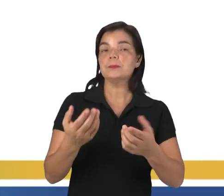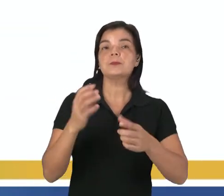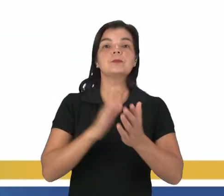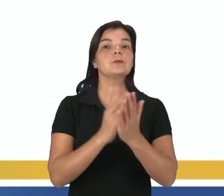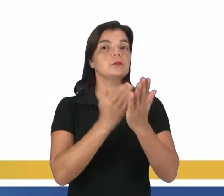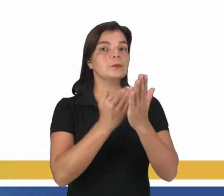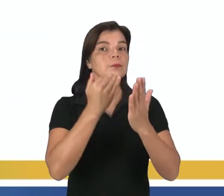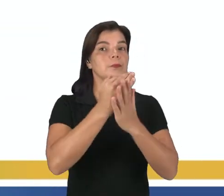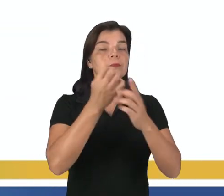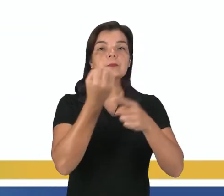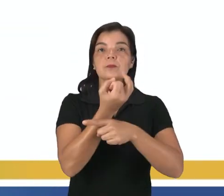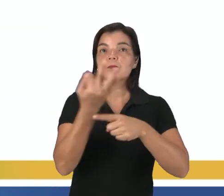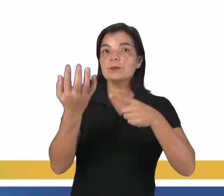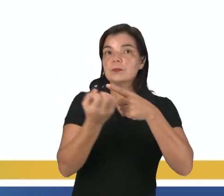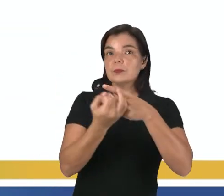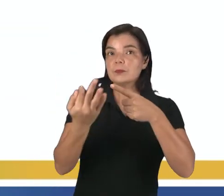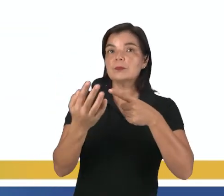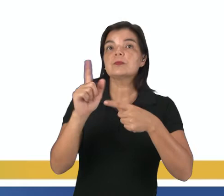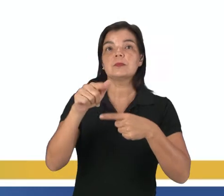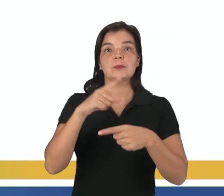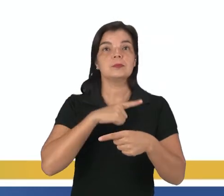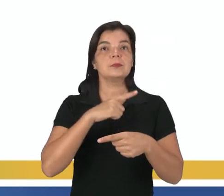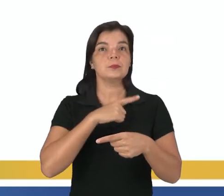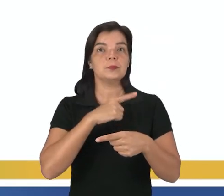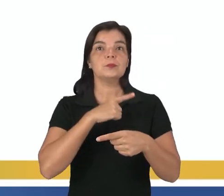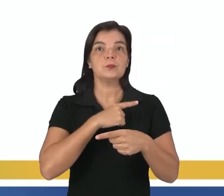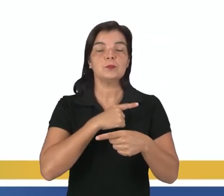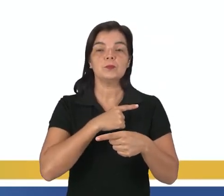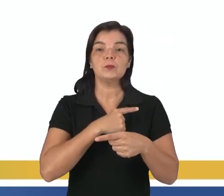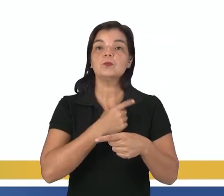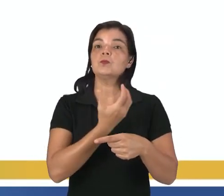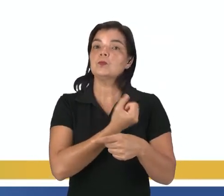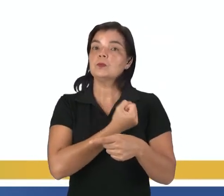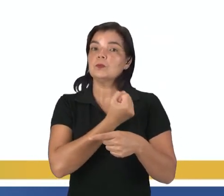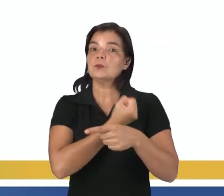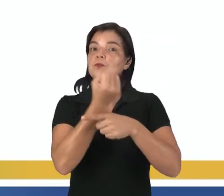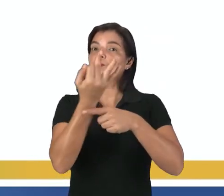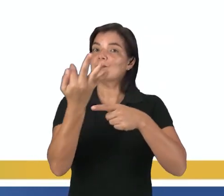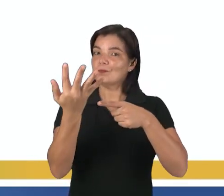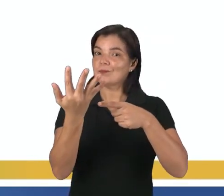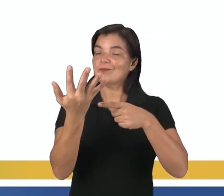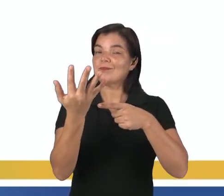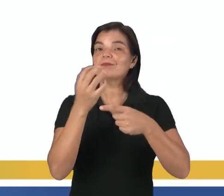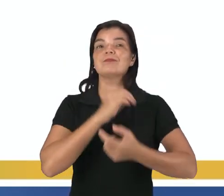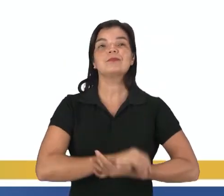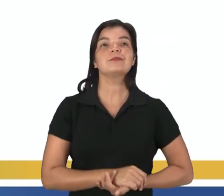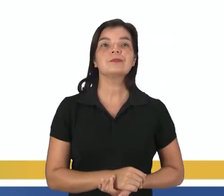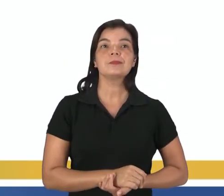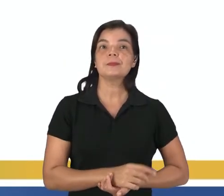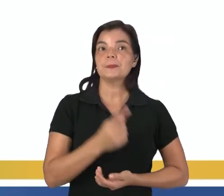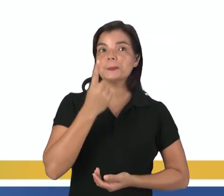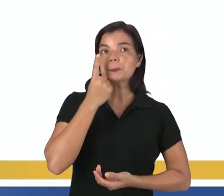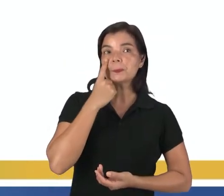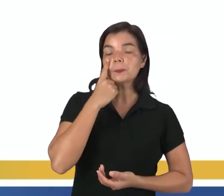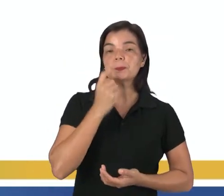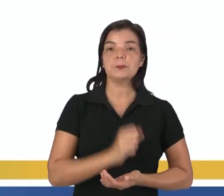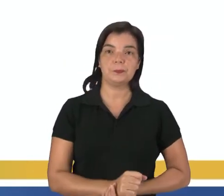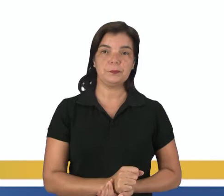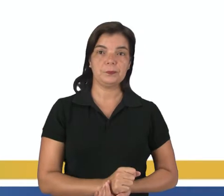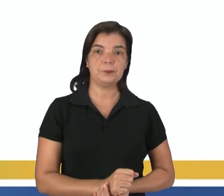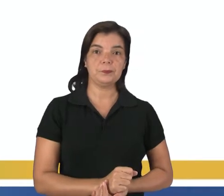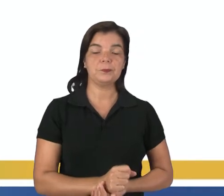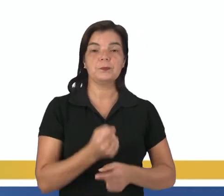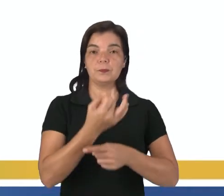caso, a maior fração será aquela que possui o maior numerador. Então, observe aí as